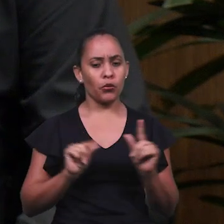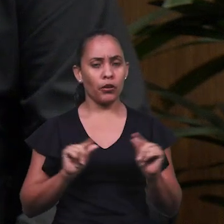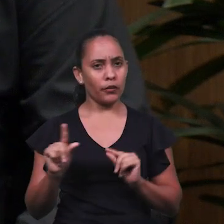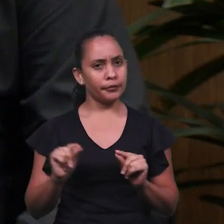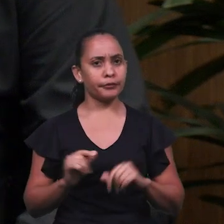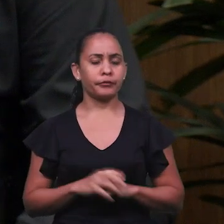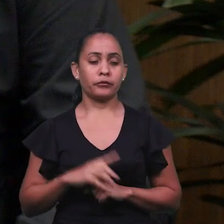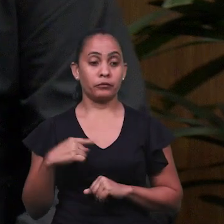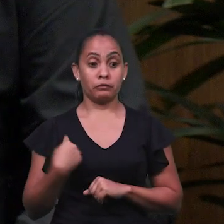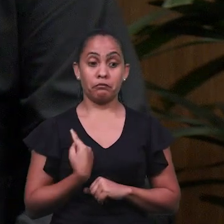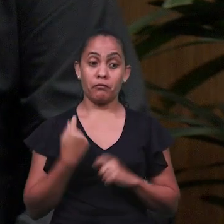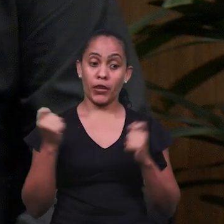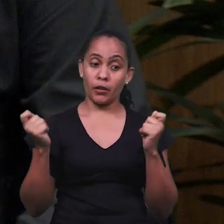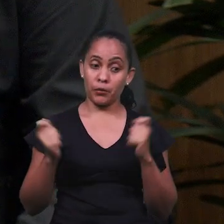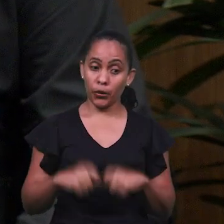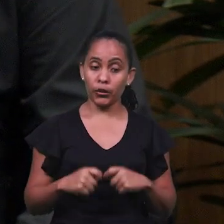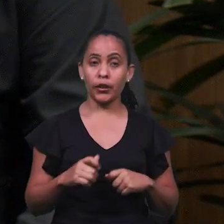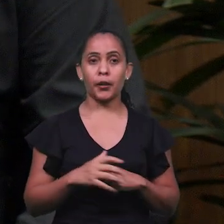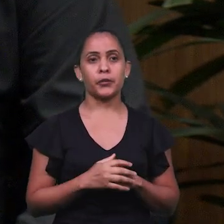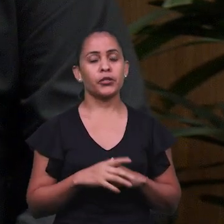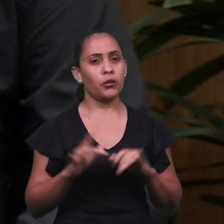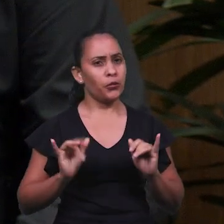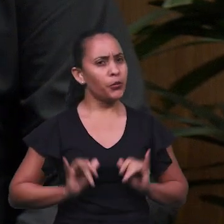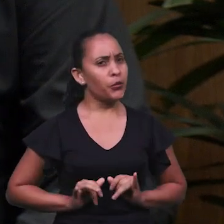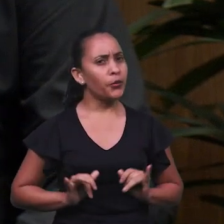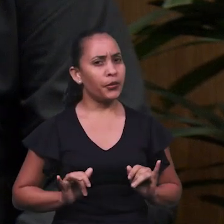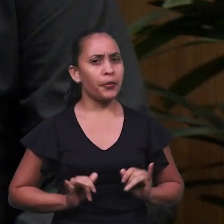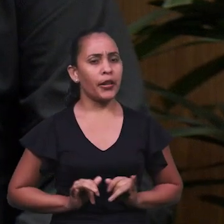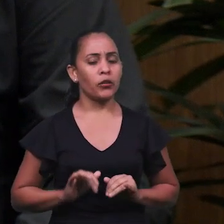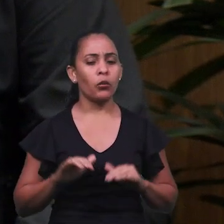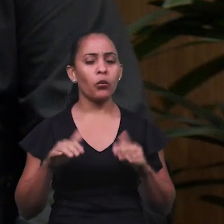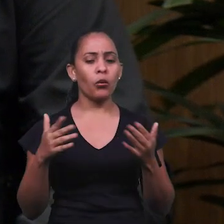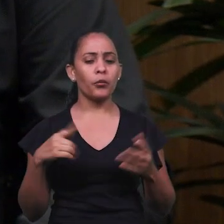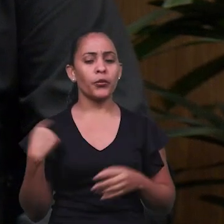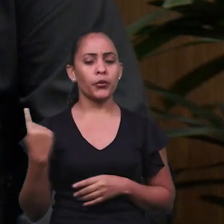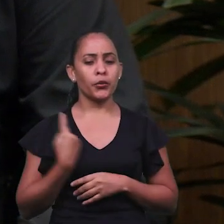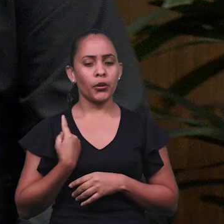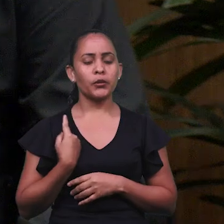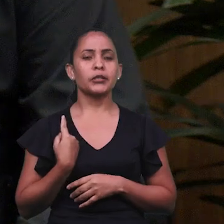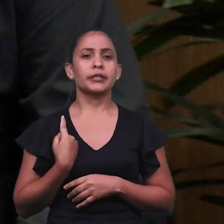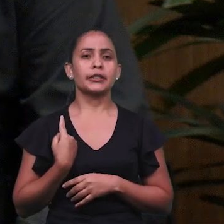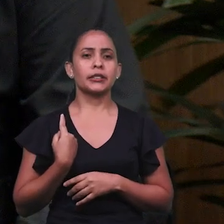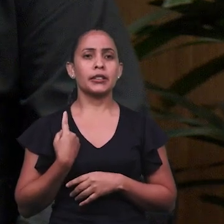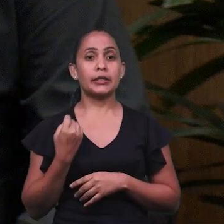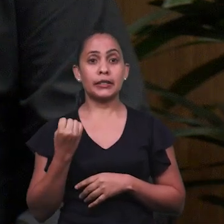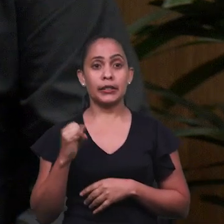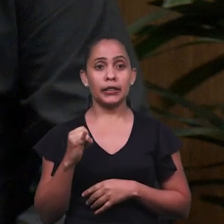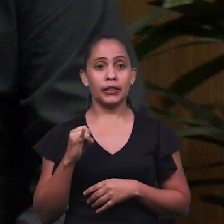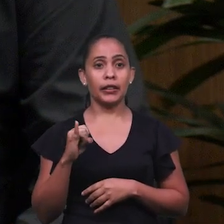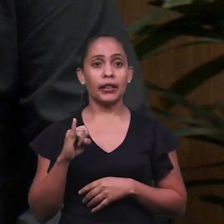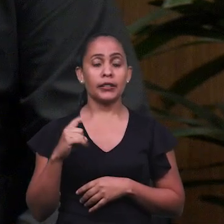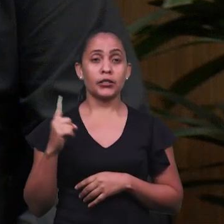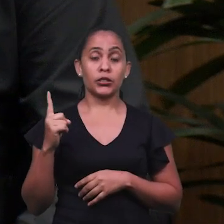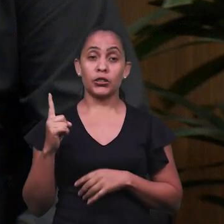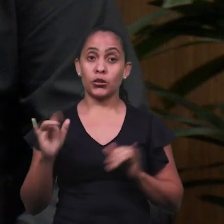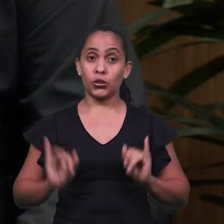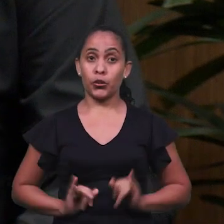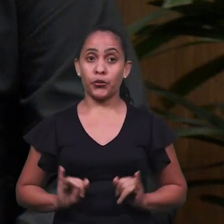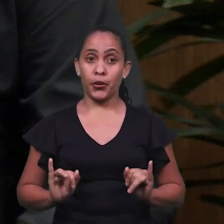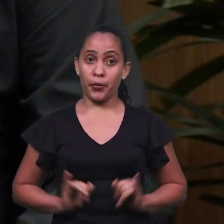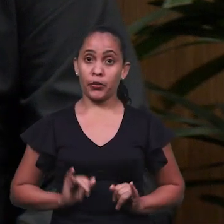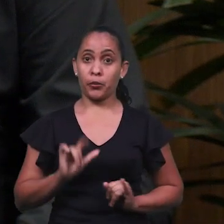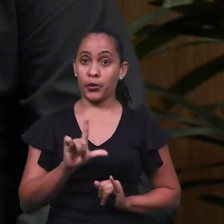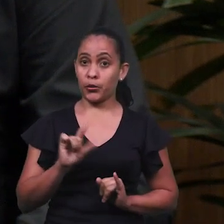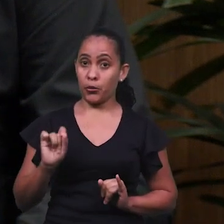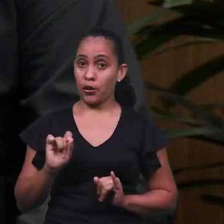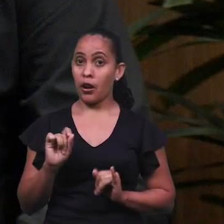nós tomamos, nós podemos ter algum tipo de sofrimento. Então, como que nós conseguimos identificar se esse sofrimento é consequência